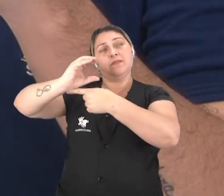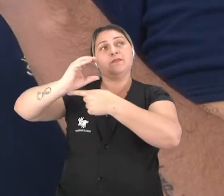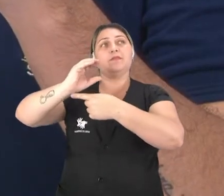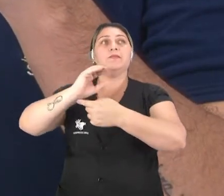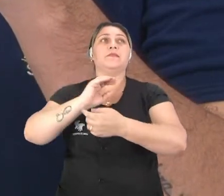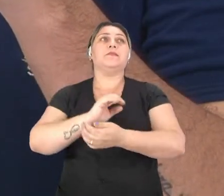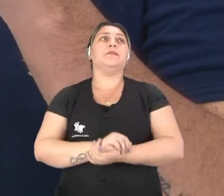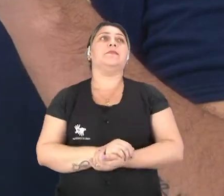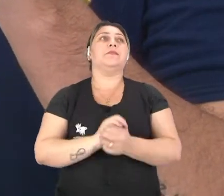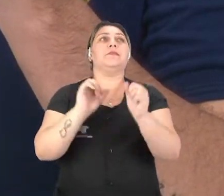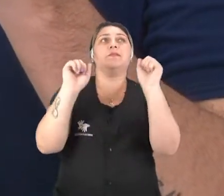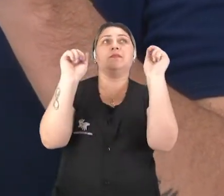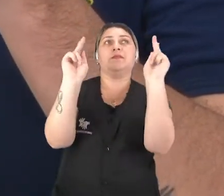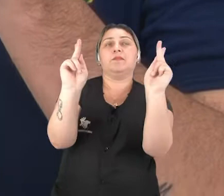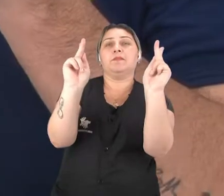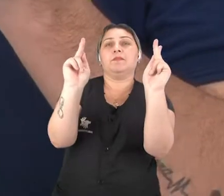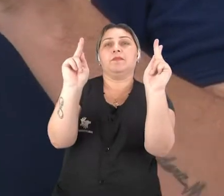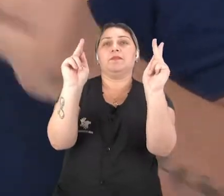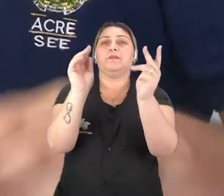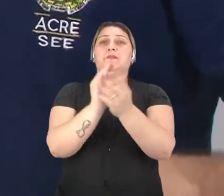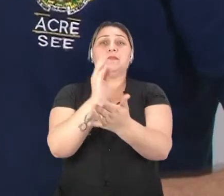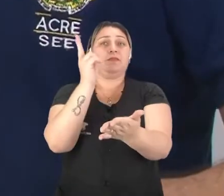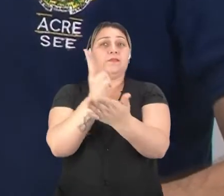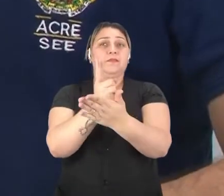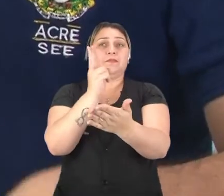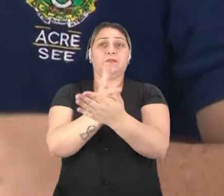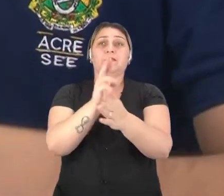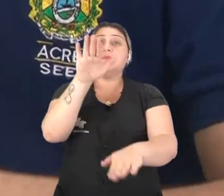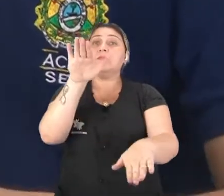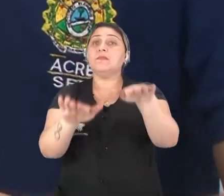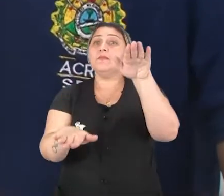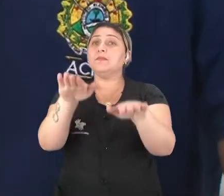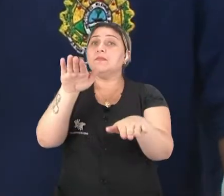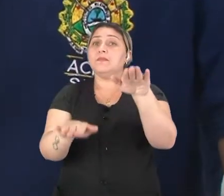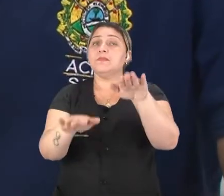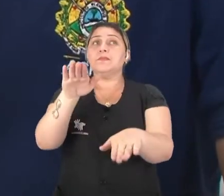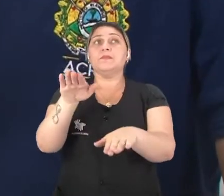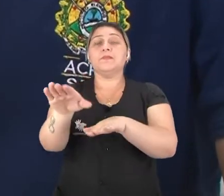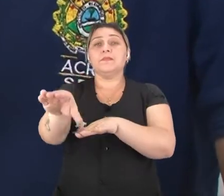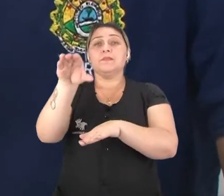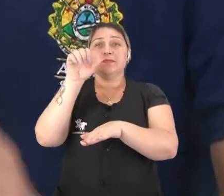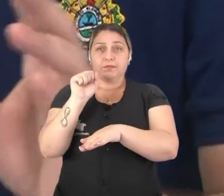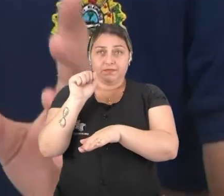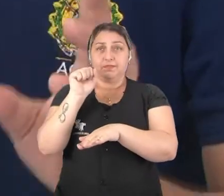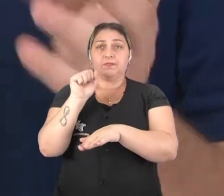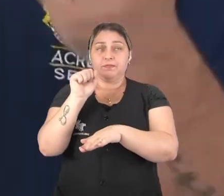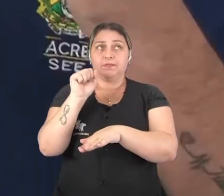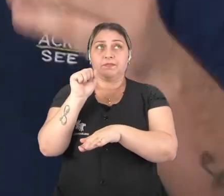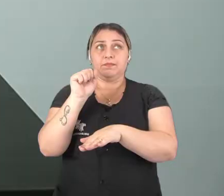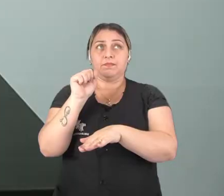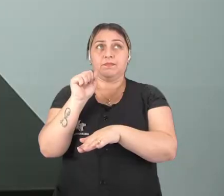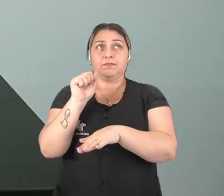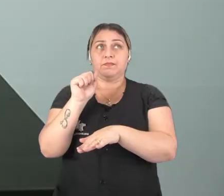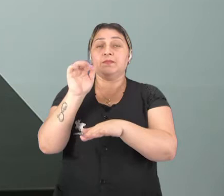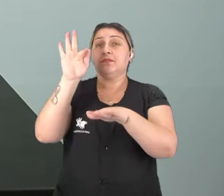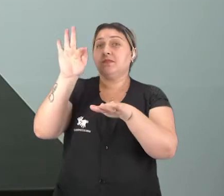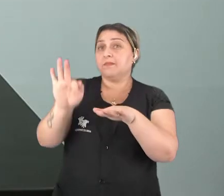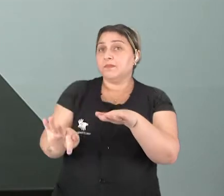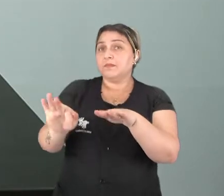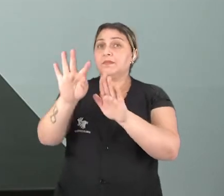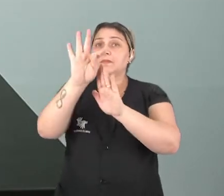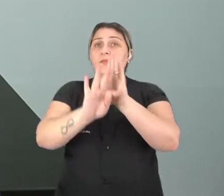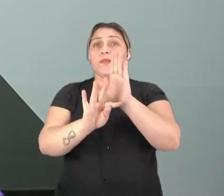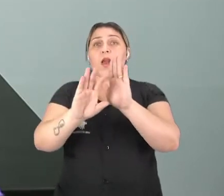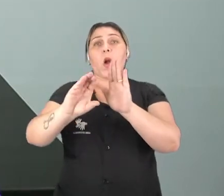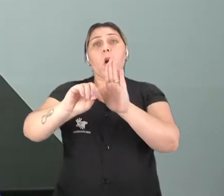Veríssimo. Olha aí, ok? Então, sempre, ó, às vezes, por isso que eu peguei a segunda parte, às vezes tá no final do